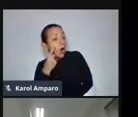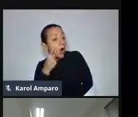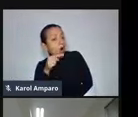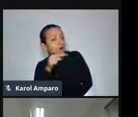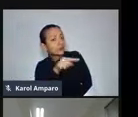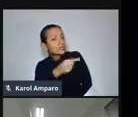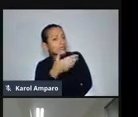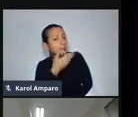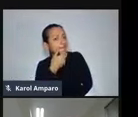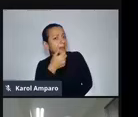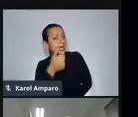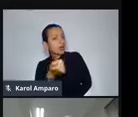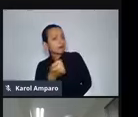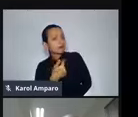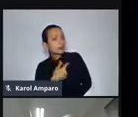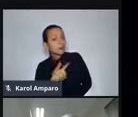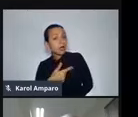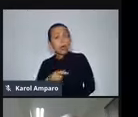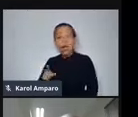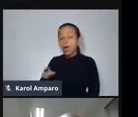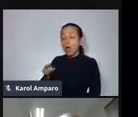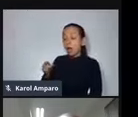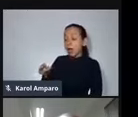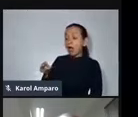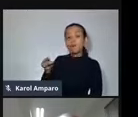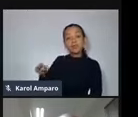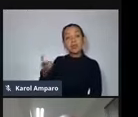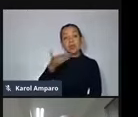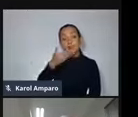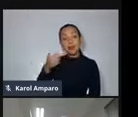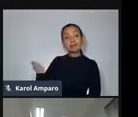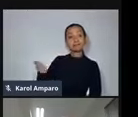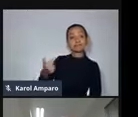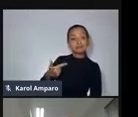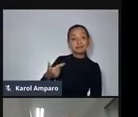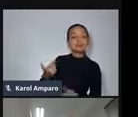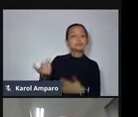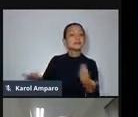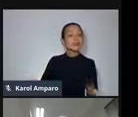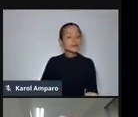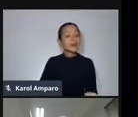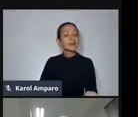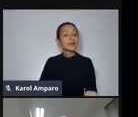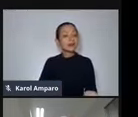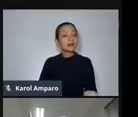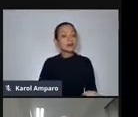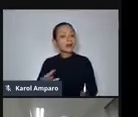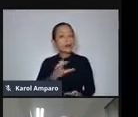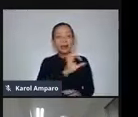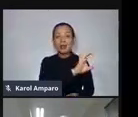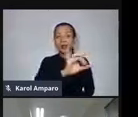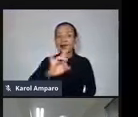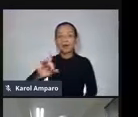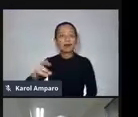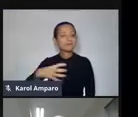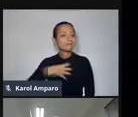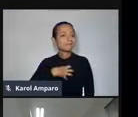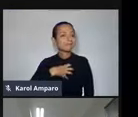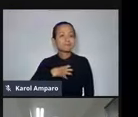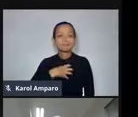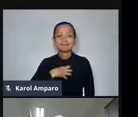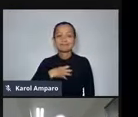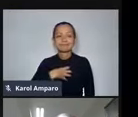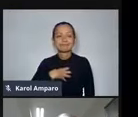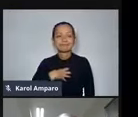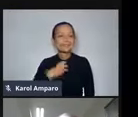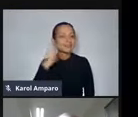como é que faz. Não. Então é sempre dizer assim, cada um dentro da sua possibilidade, dentro da sua corporeidade, de seu momento vai fazer. Eu hoje,